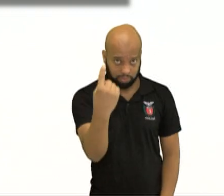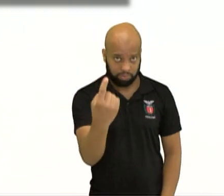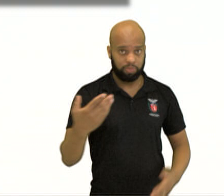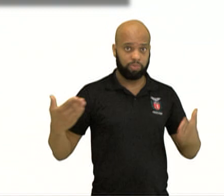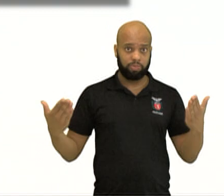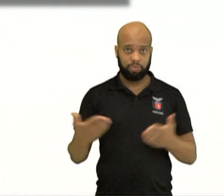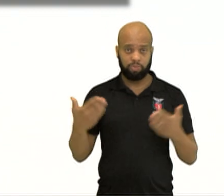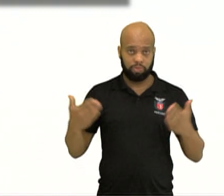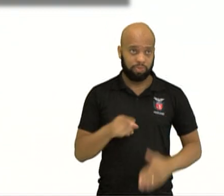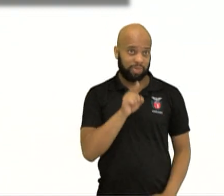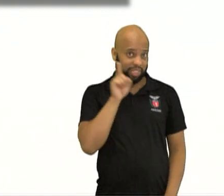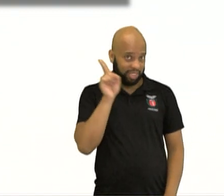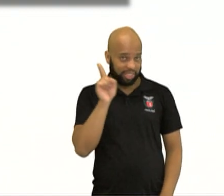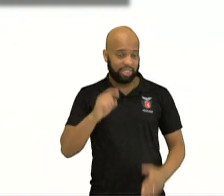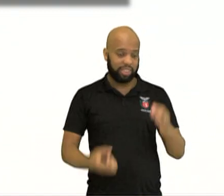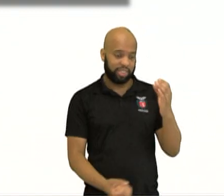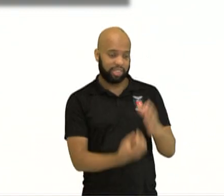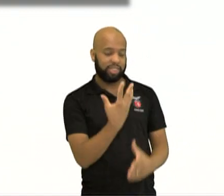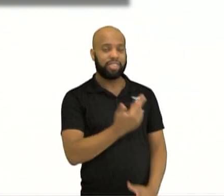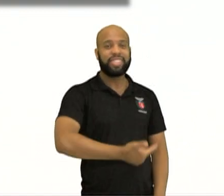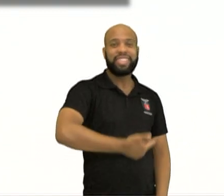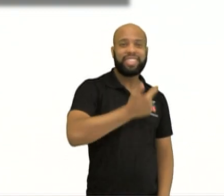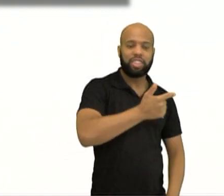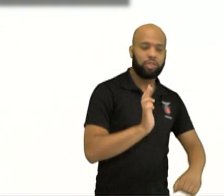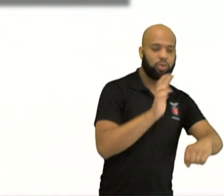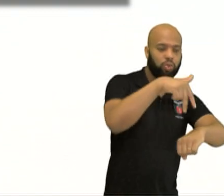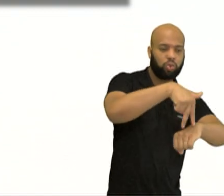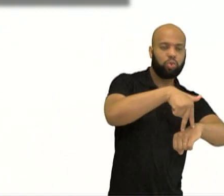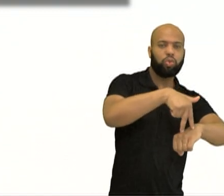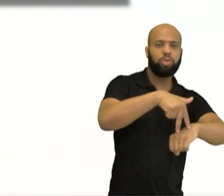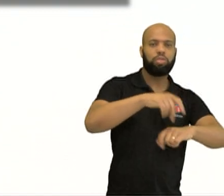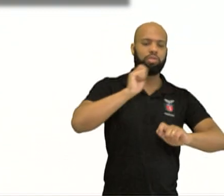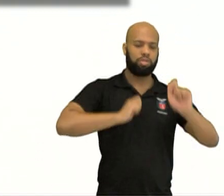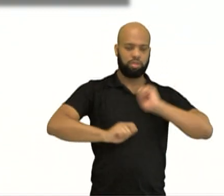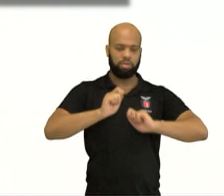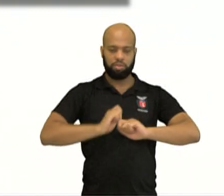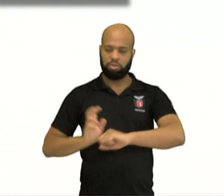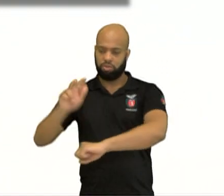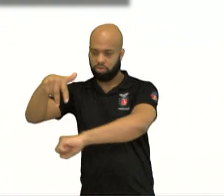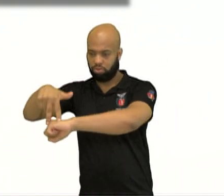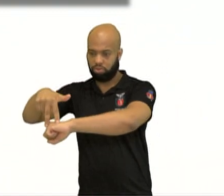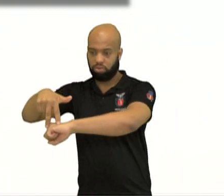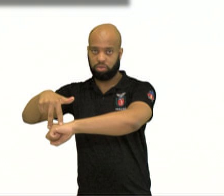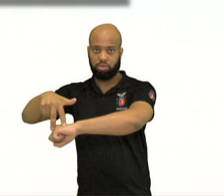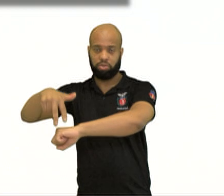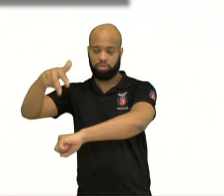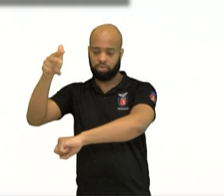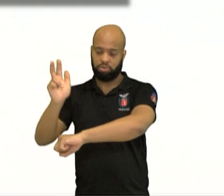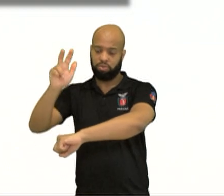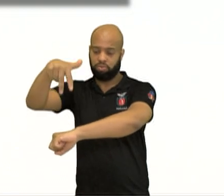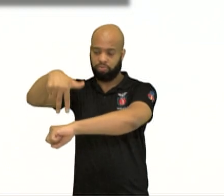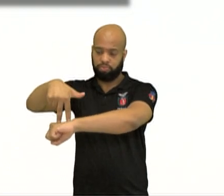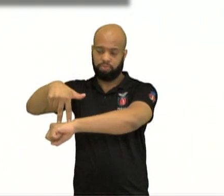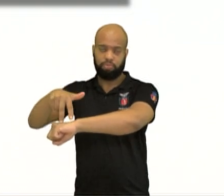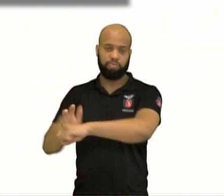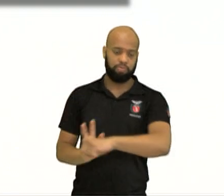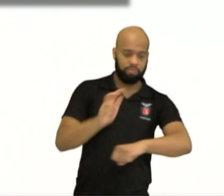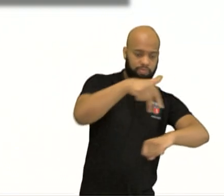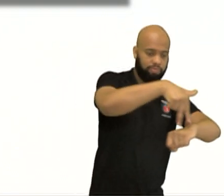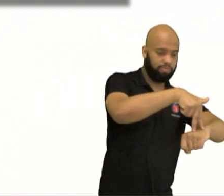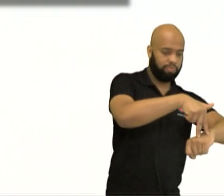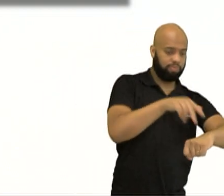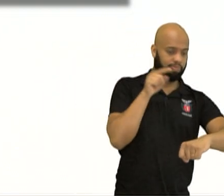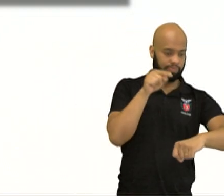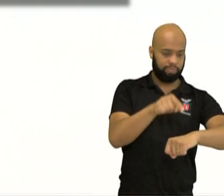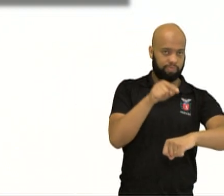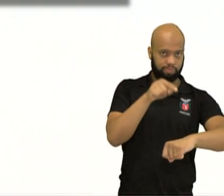cria o segundo, que vem contracenar com esse outro. Então, se ele é o antagonista, ele vai